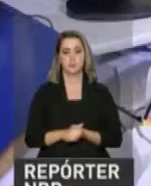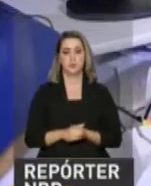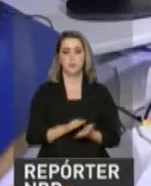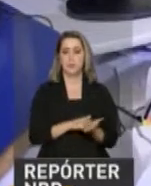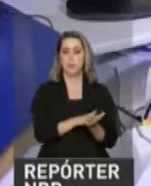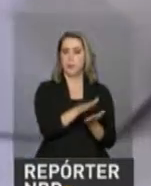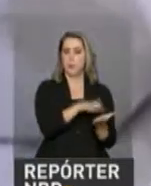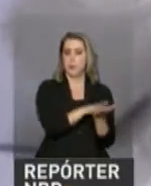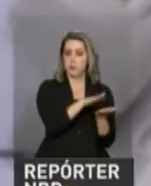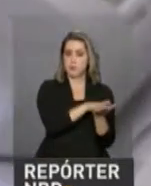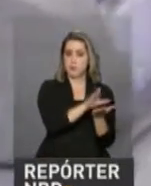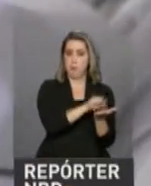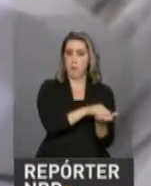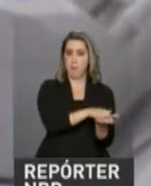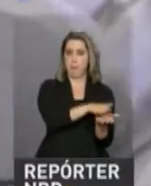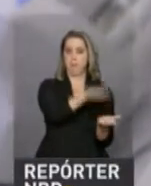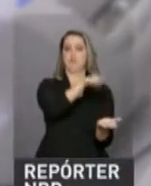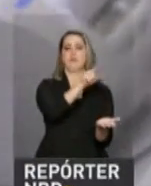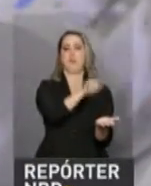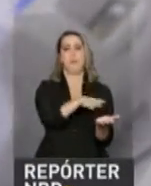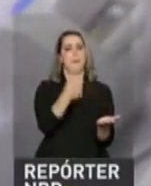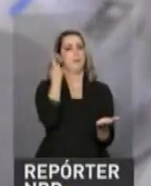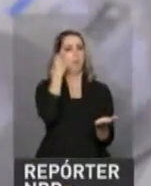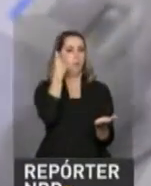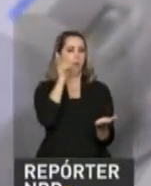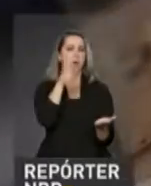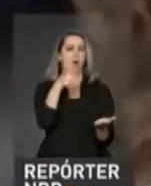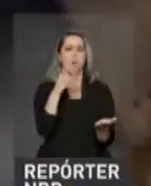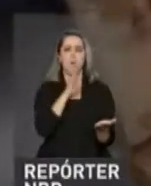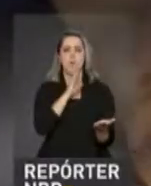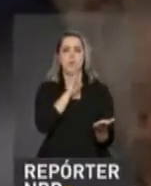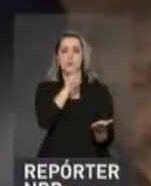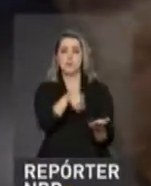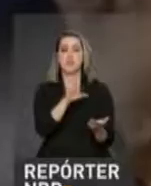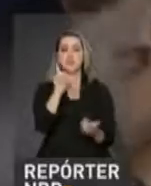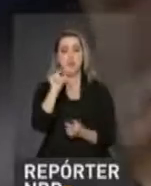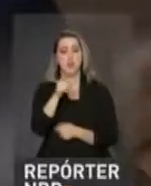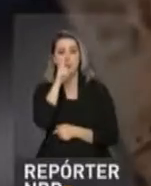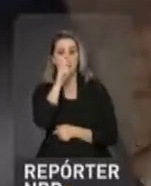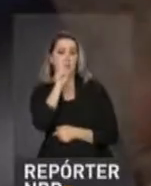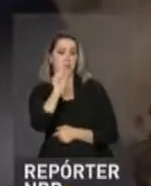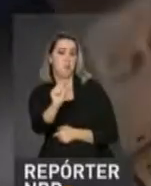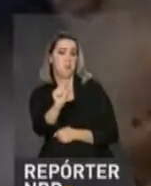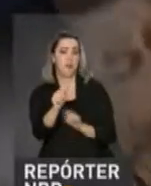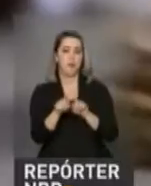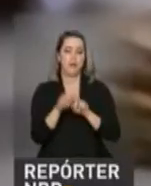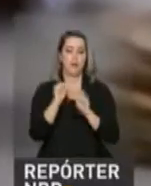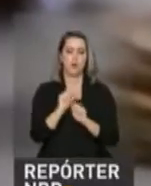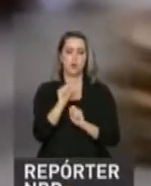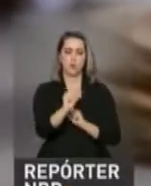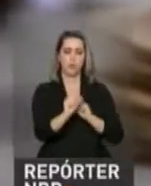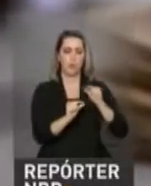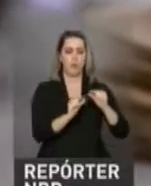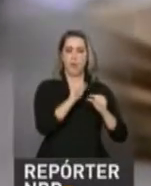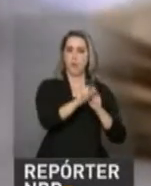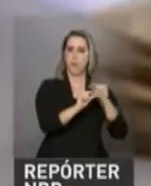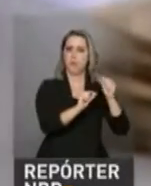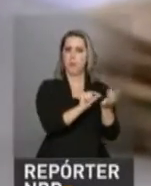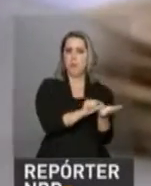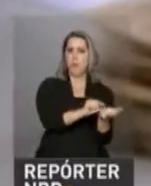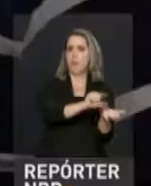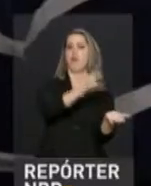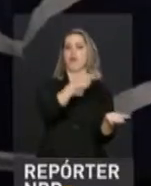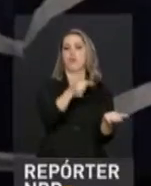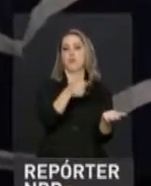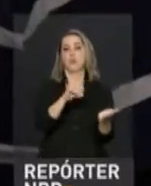é a forma mais comum de investimento. Além de ser de baixo risco, pode ser aplicado pequenas quantias e os ganhos são